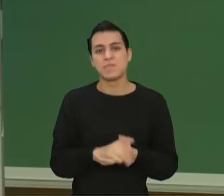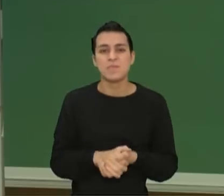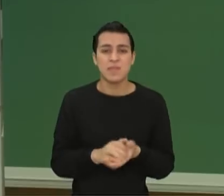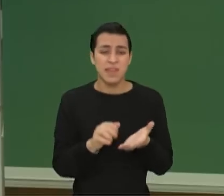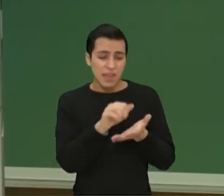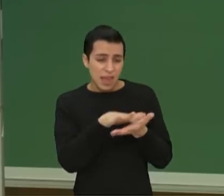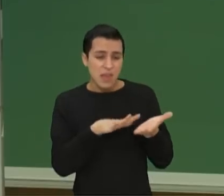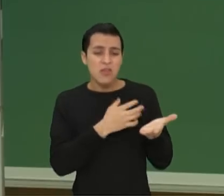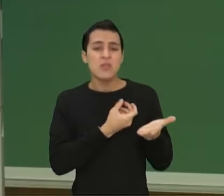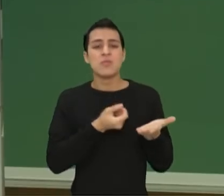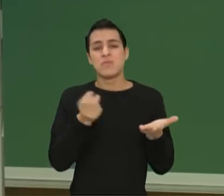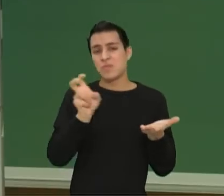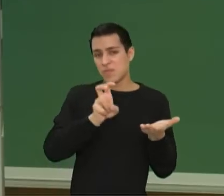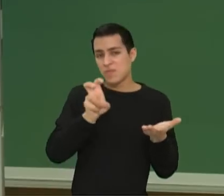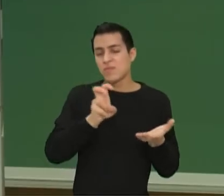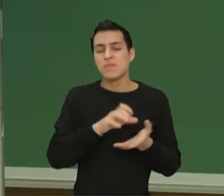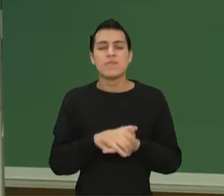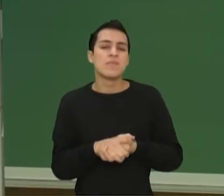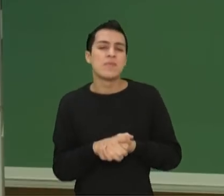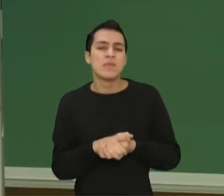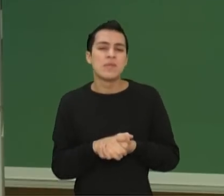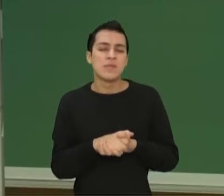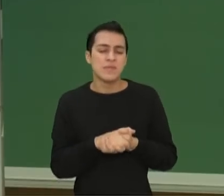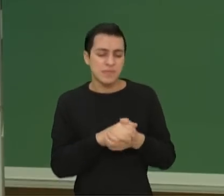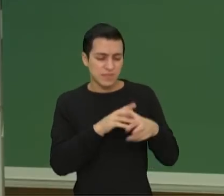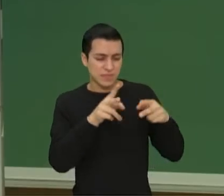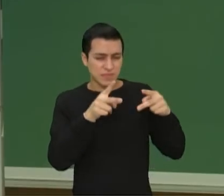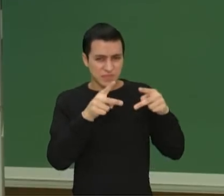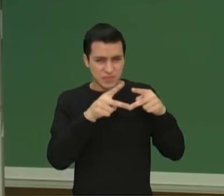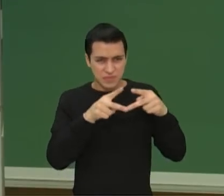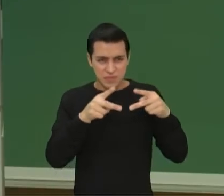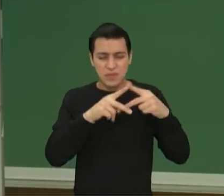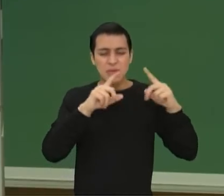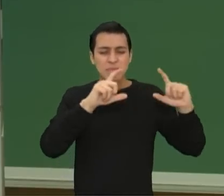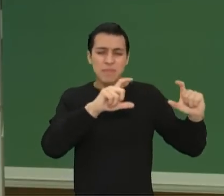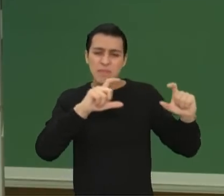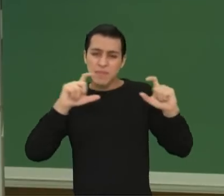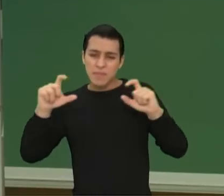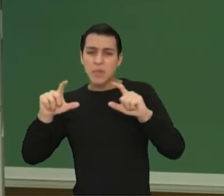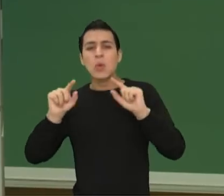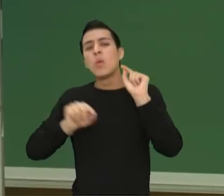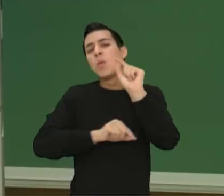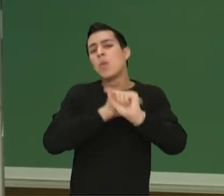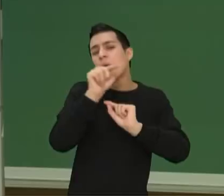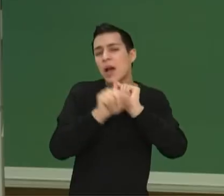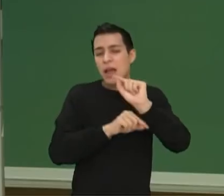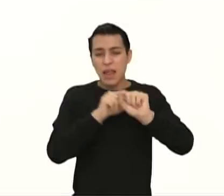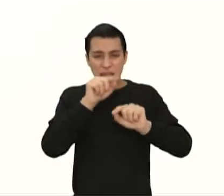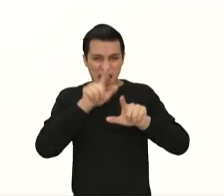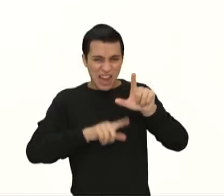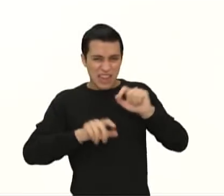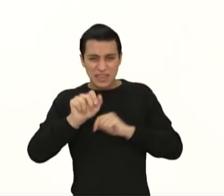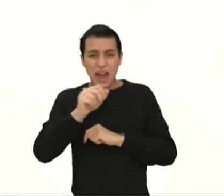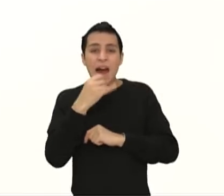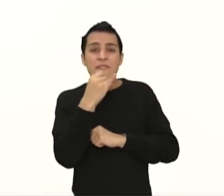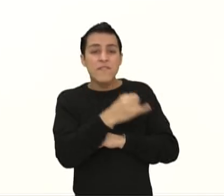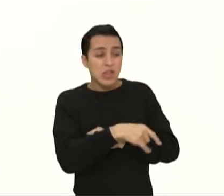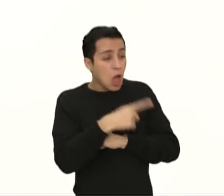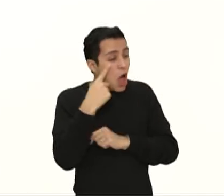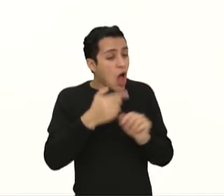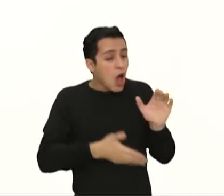Exercício de número 5. Nos 2 primeiros quadrinhos, a letra A informa que vai à praia